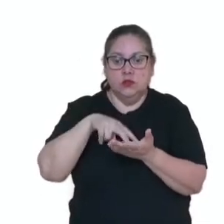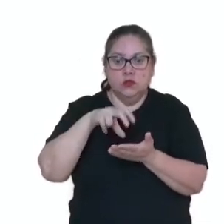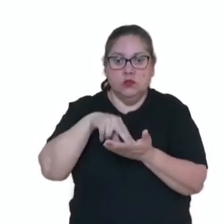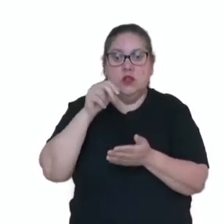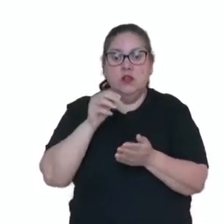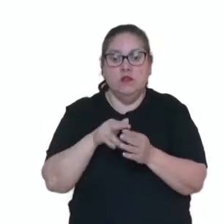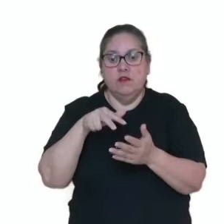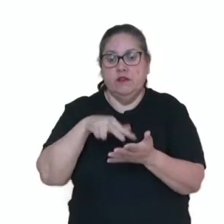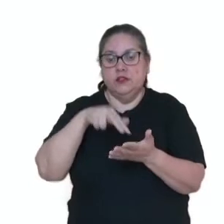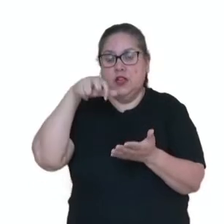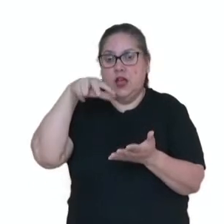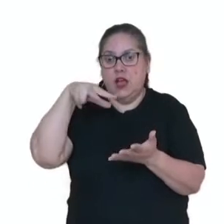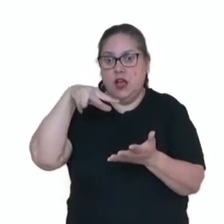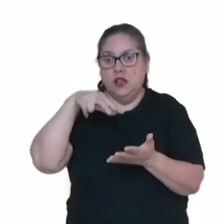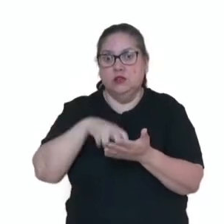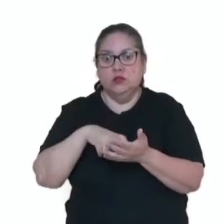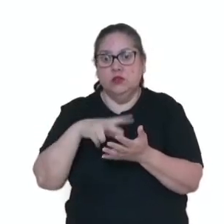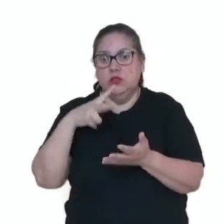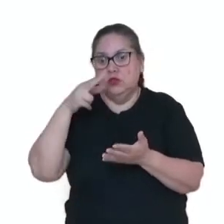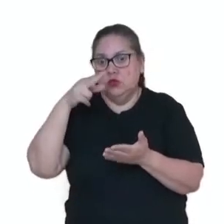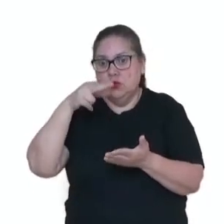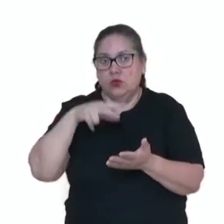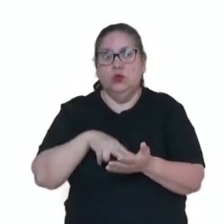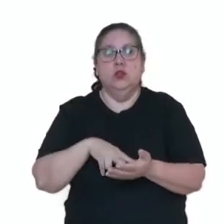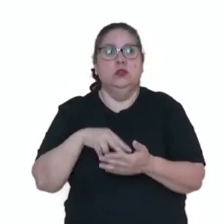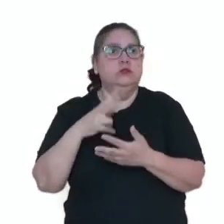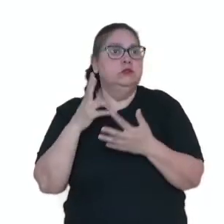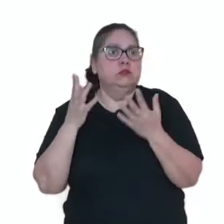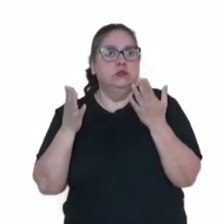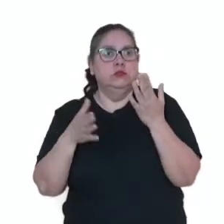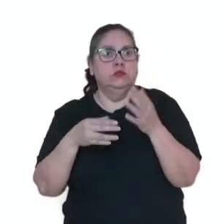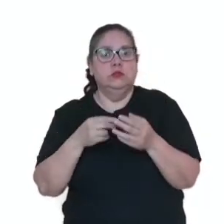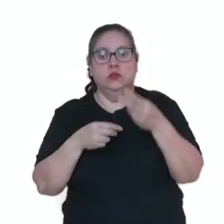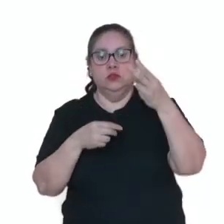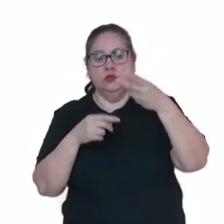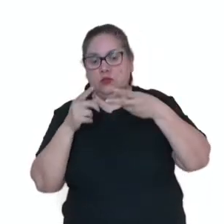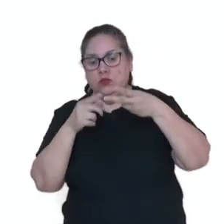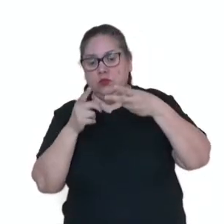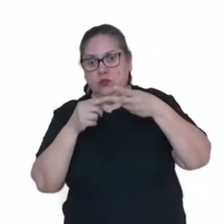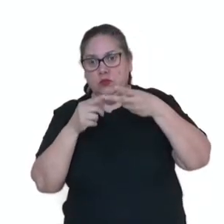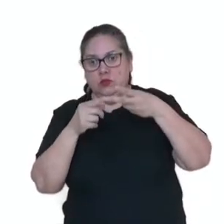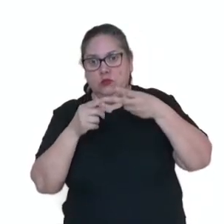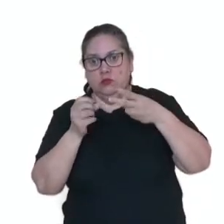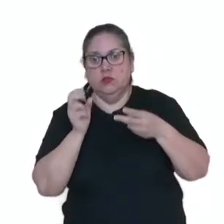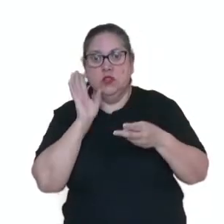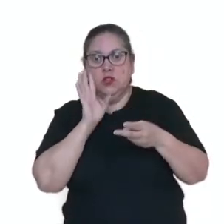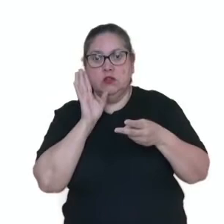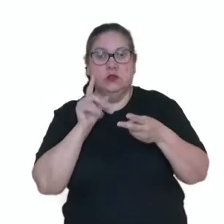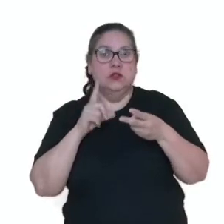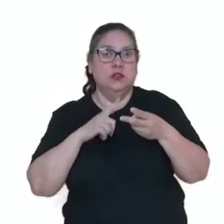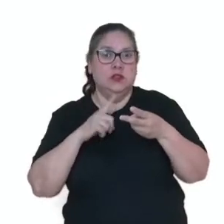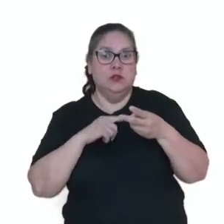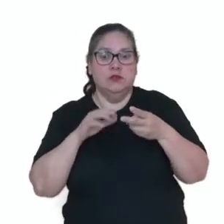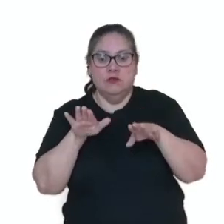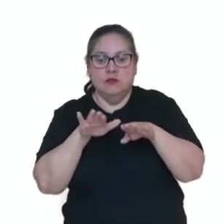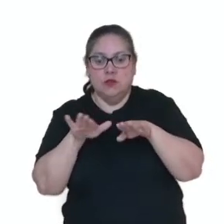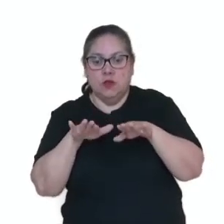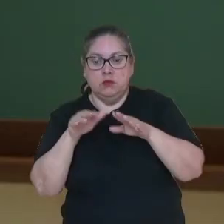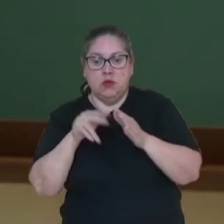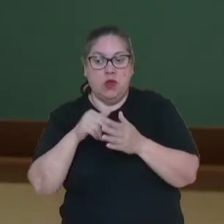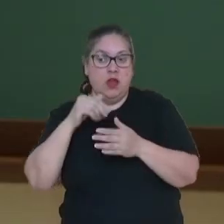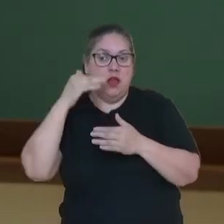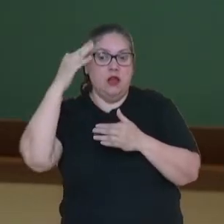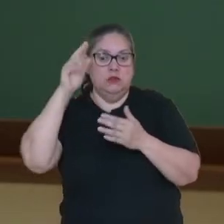salto afastado, o salto tesoura. Então aqui na segunda estação é legal que vocês tenham aí um plano mais alto